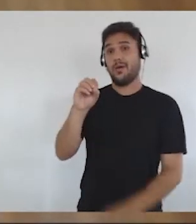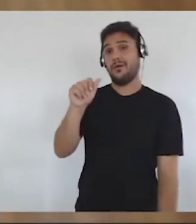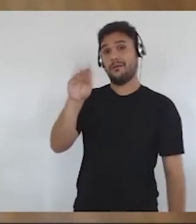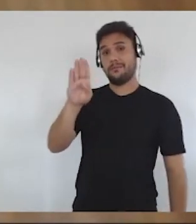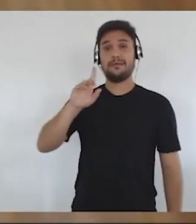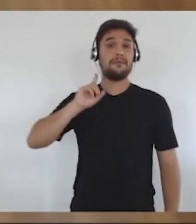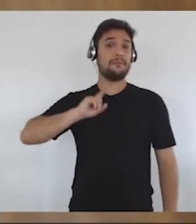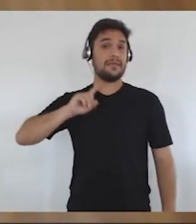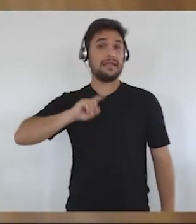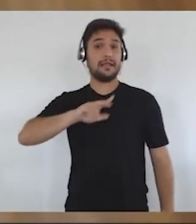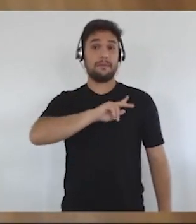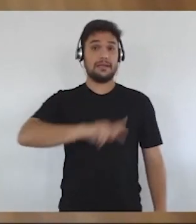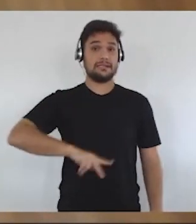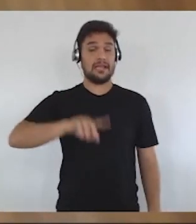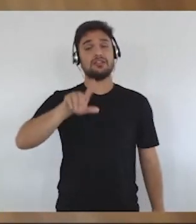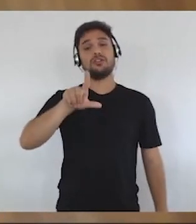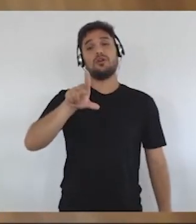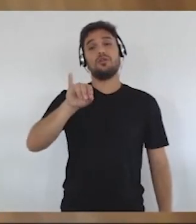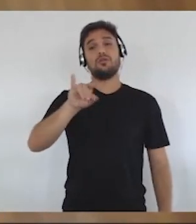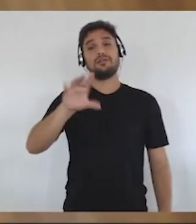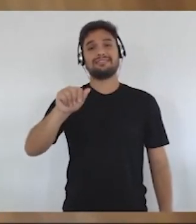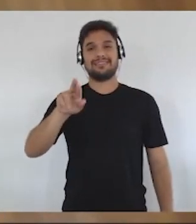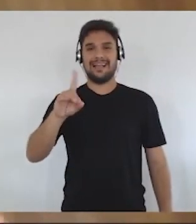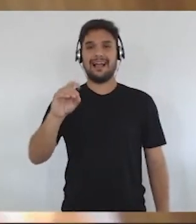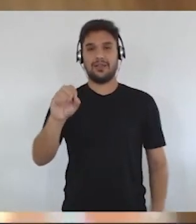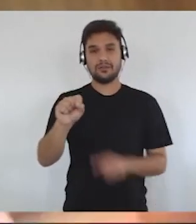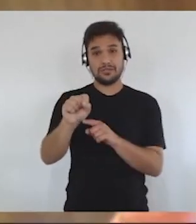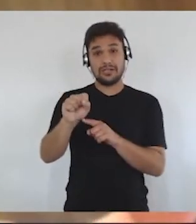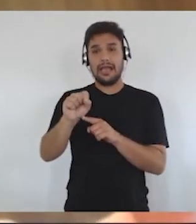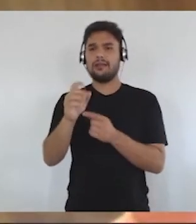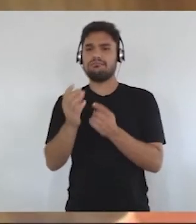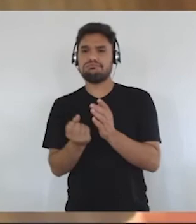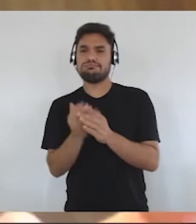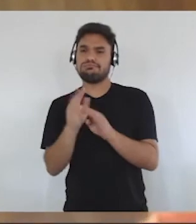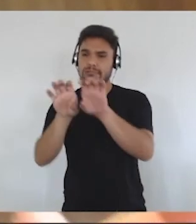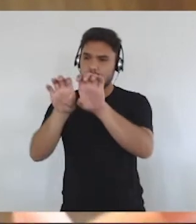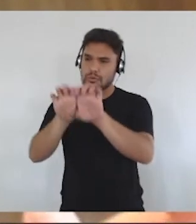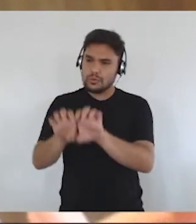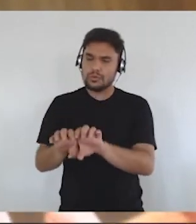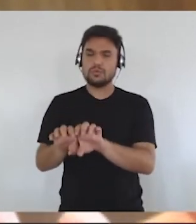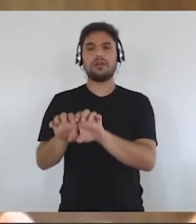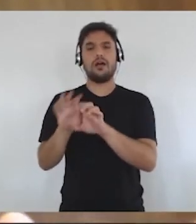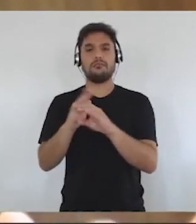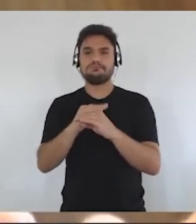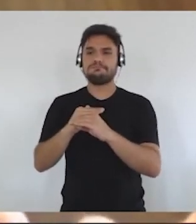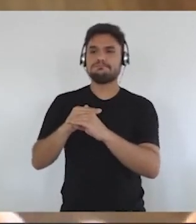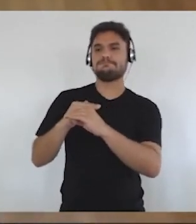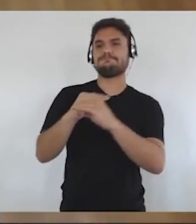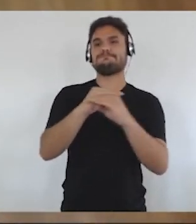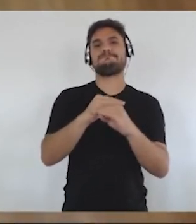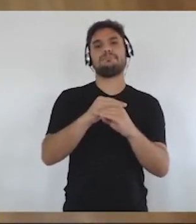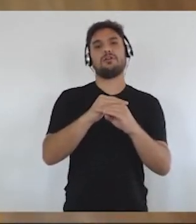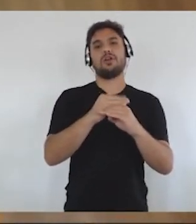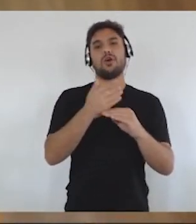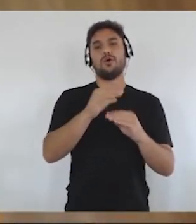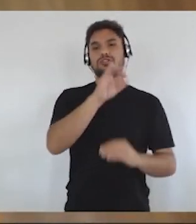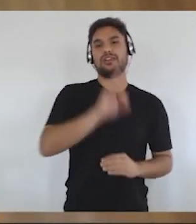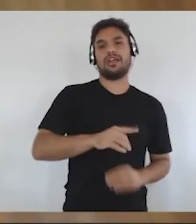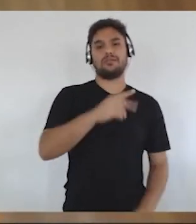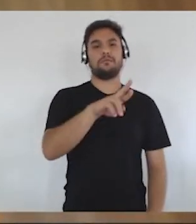sob a presidência do Luiz Cláudio Chaves, equipara a estrutura da OAB de defesa das prerrogativas àquela que